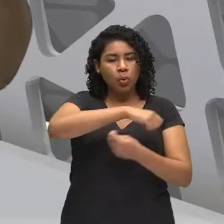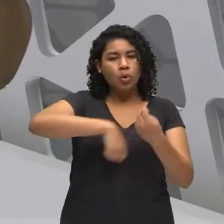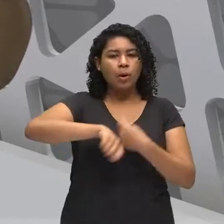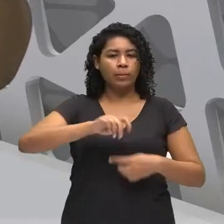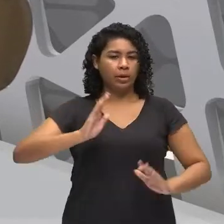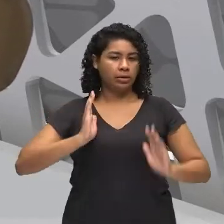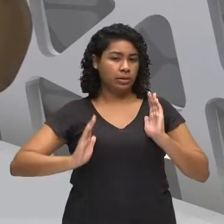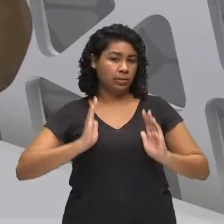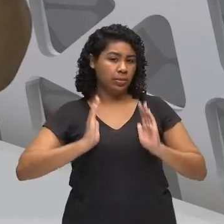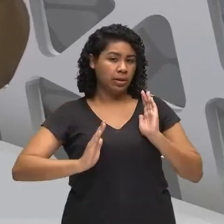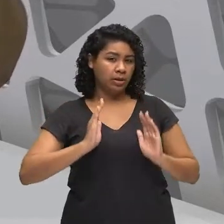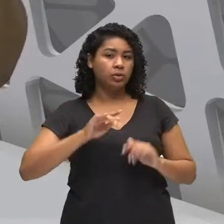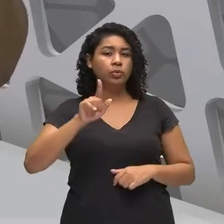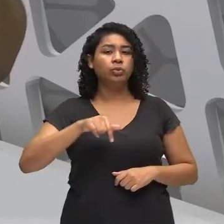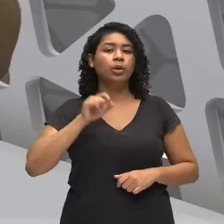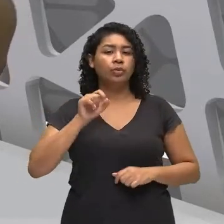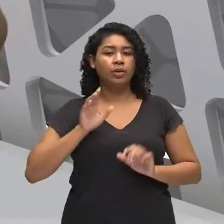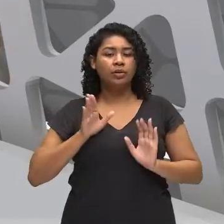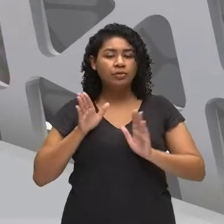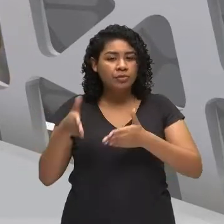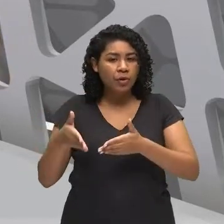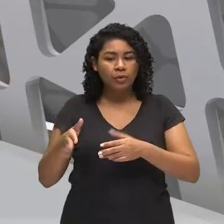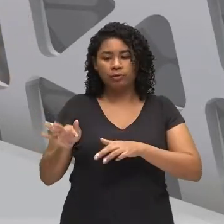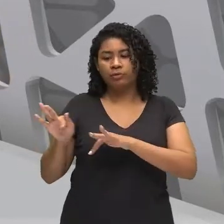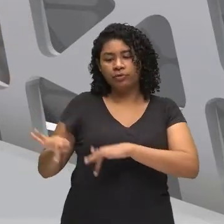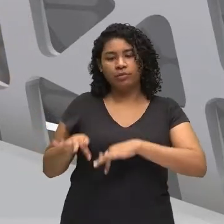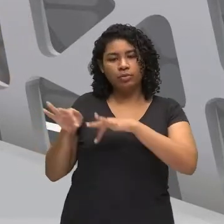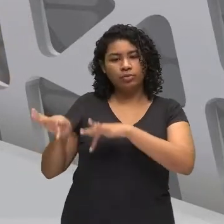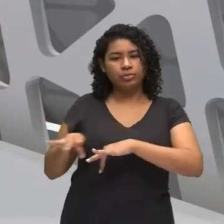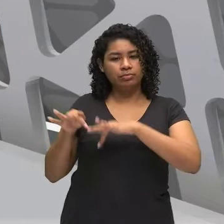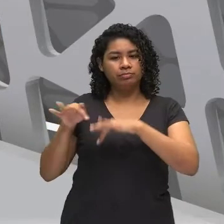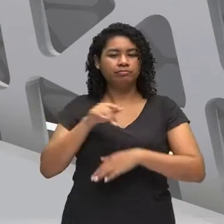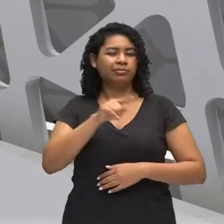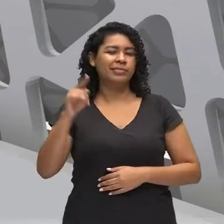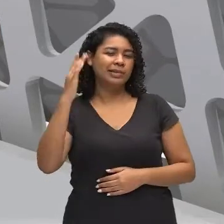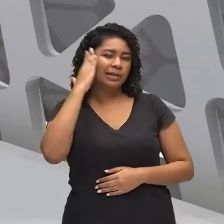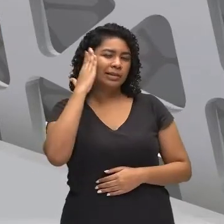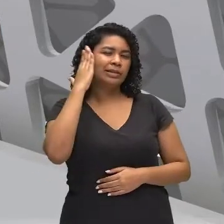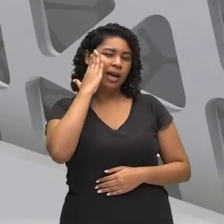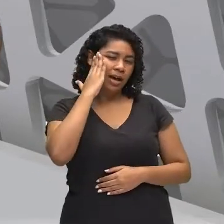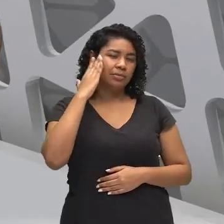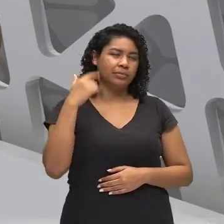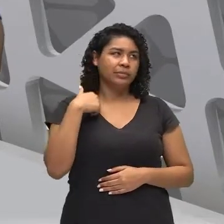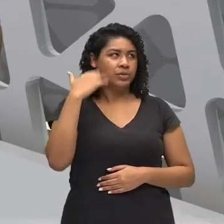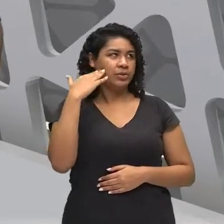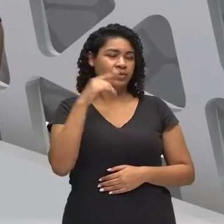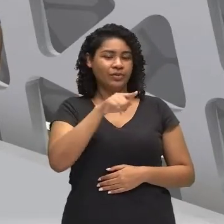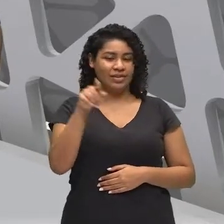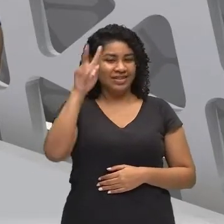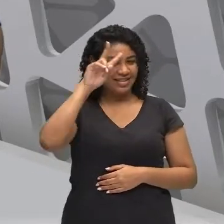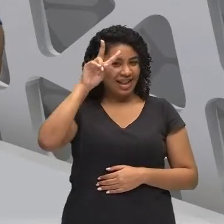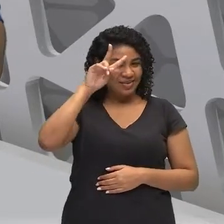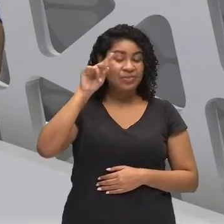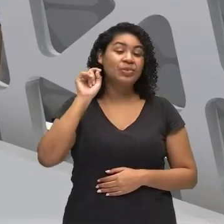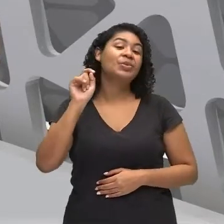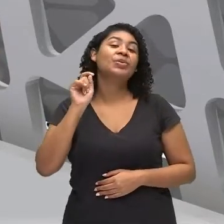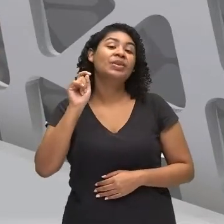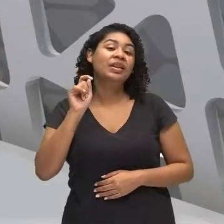qual? Feudal? Não, vocês muito bem sabem, né? Tenho certeza que vocês vão lembrar que era o